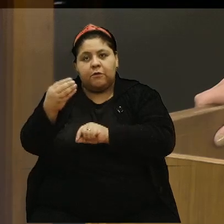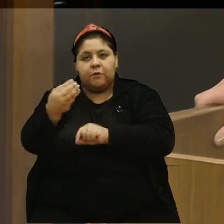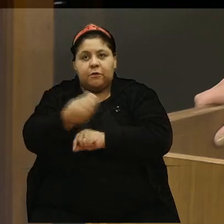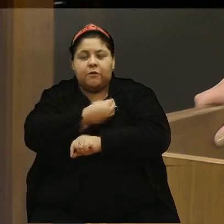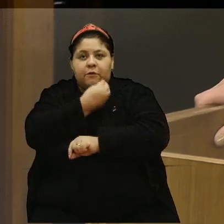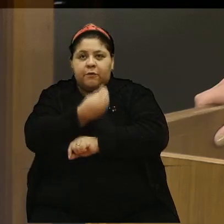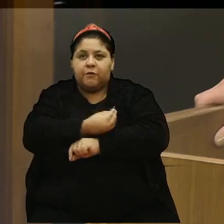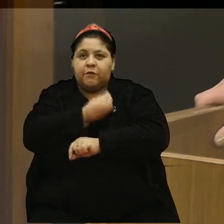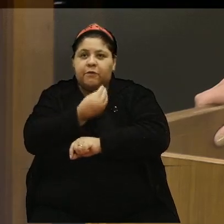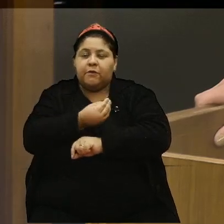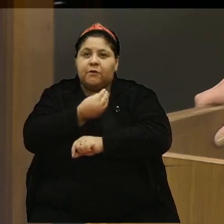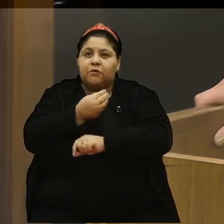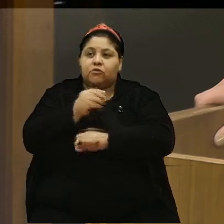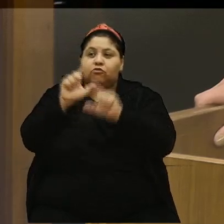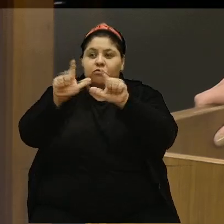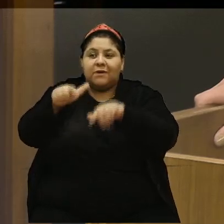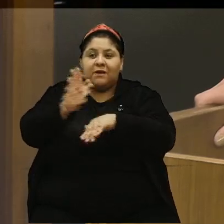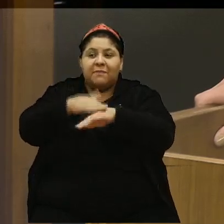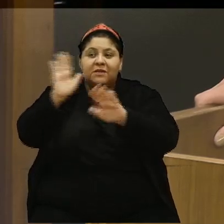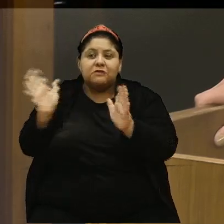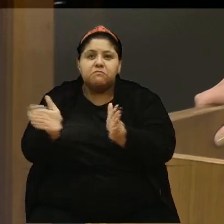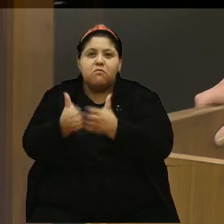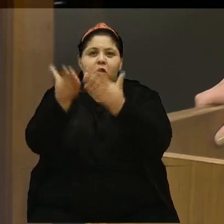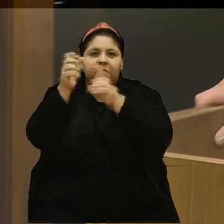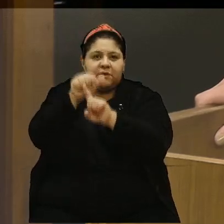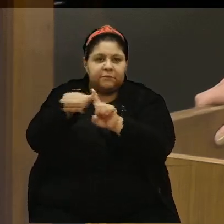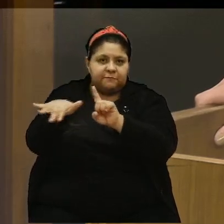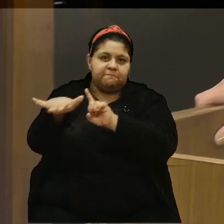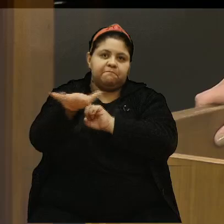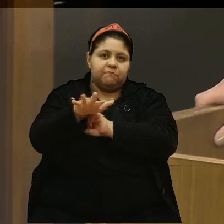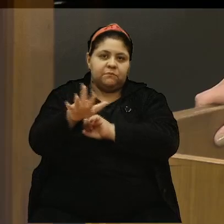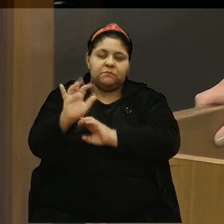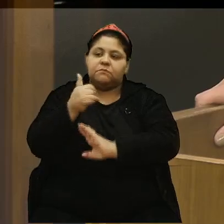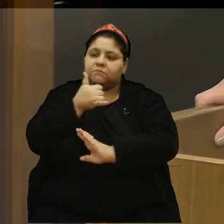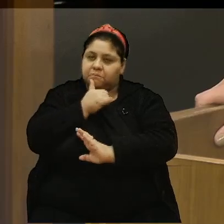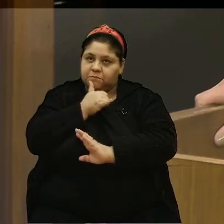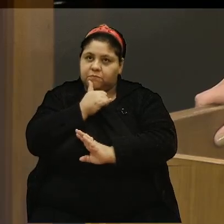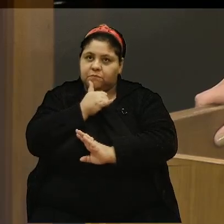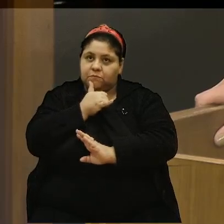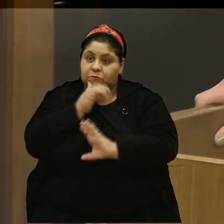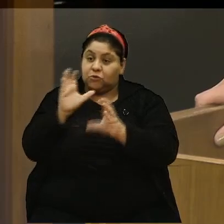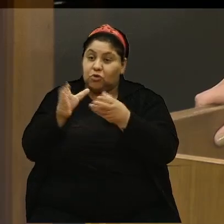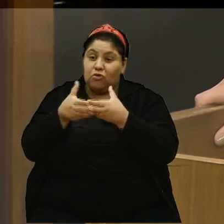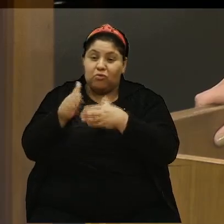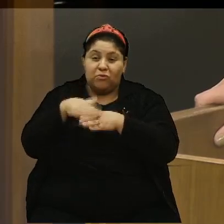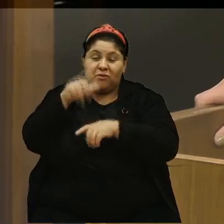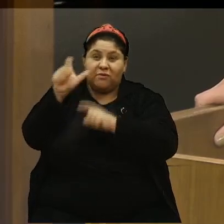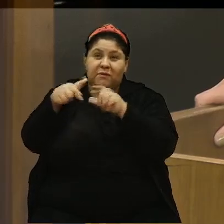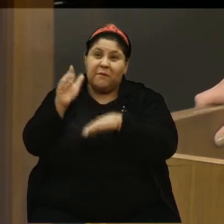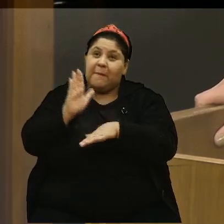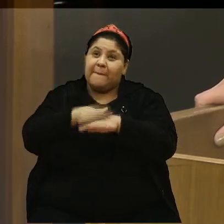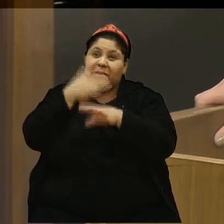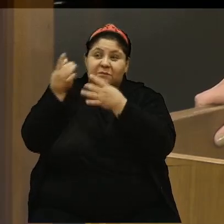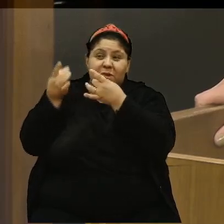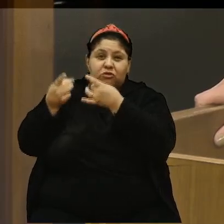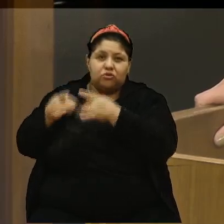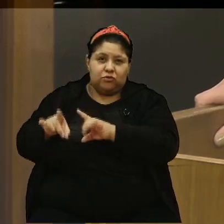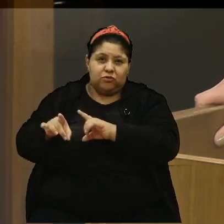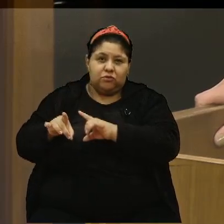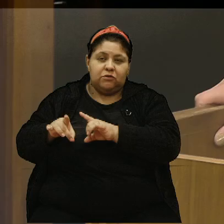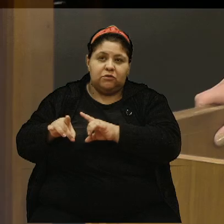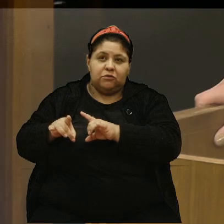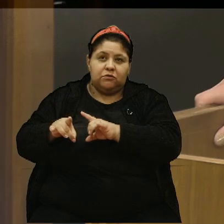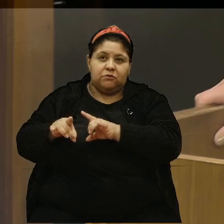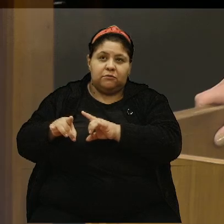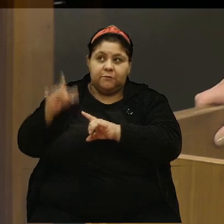camadas mais vulneráveis da nossa sociedade, que infelizmente são o grupo de pessoas mais atingidos por essa questão